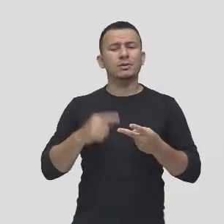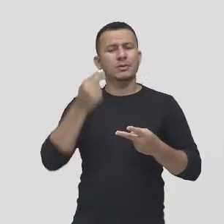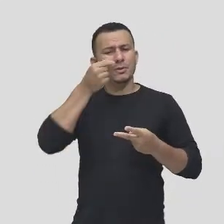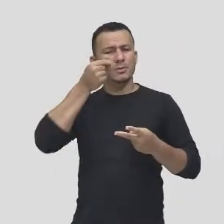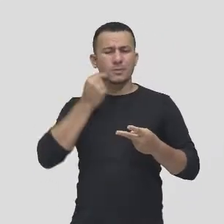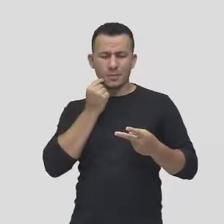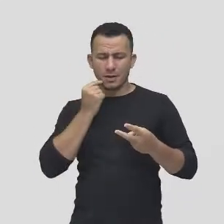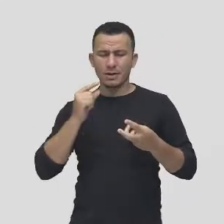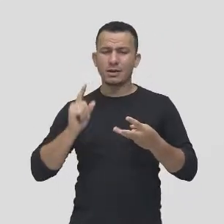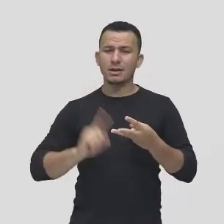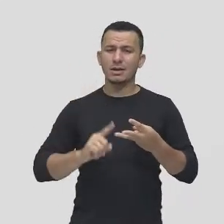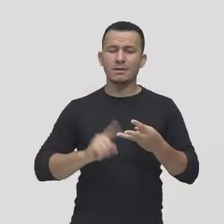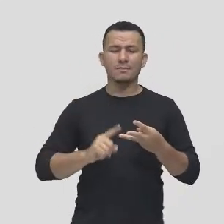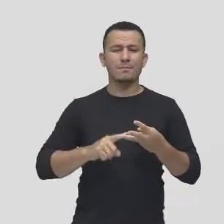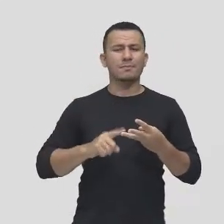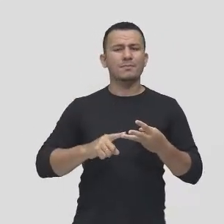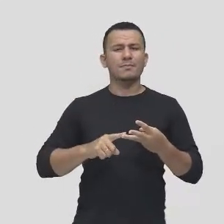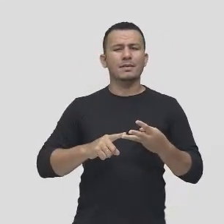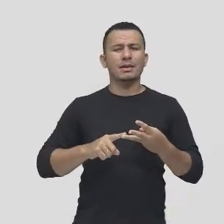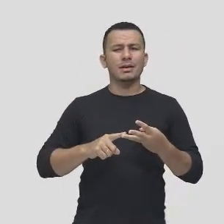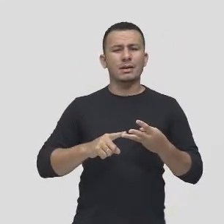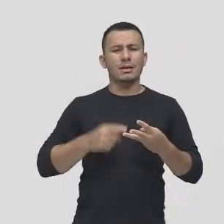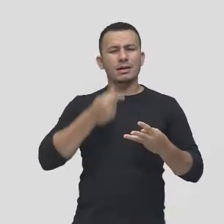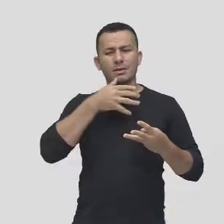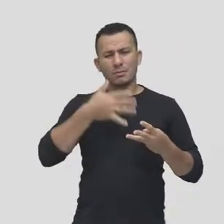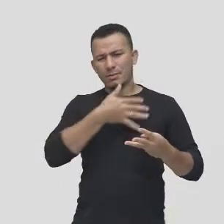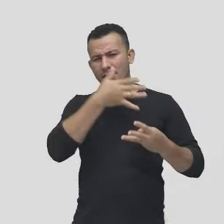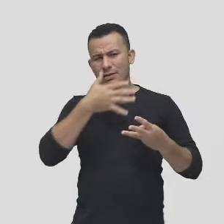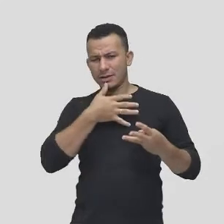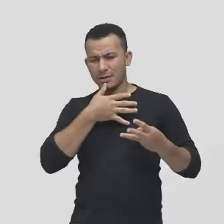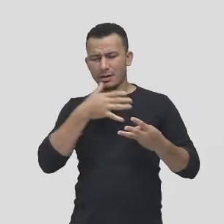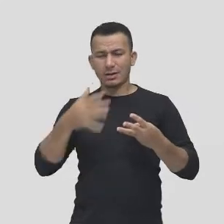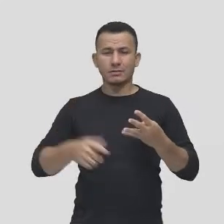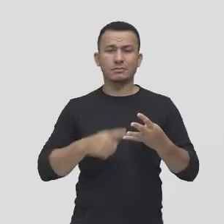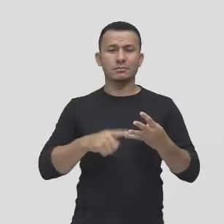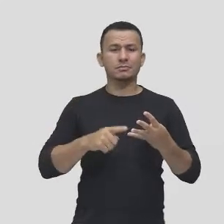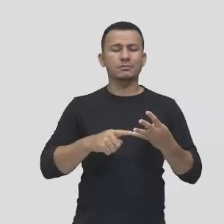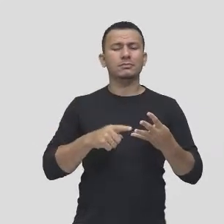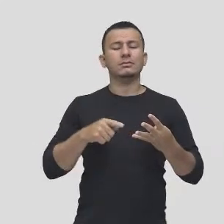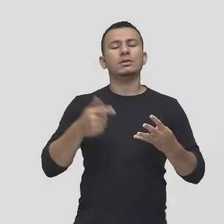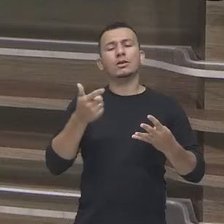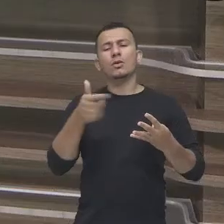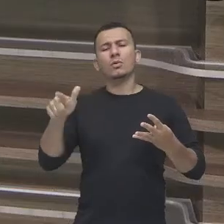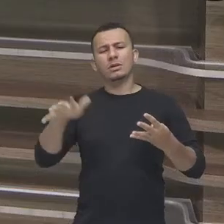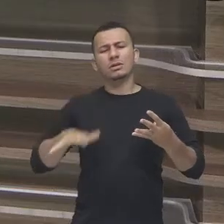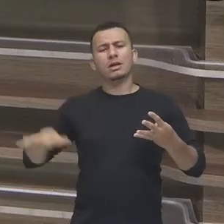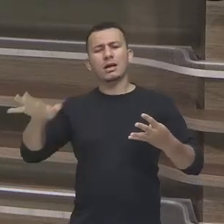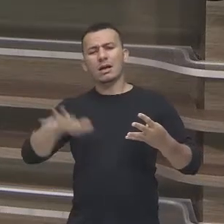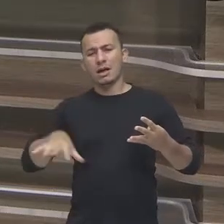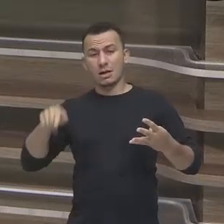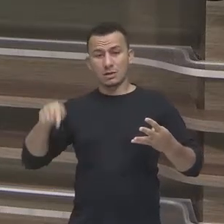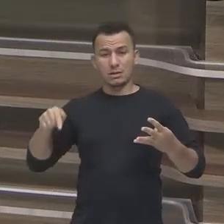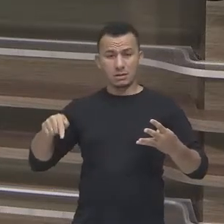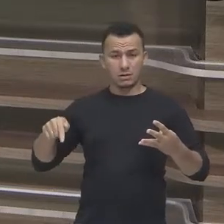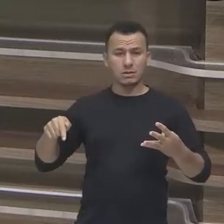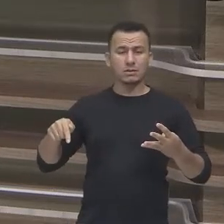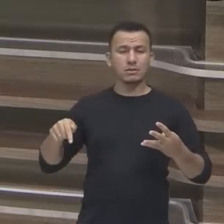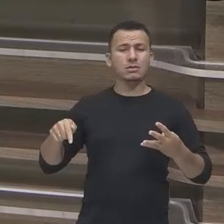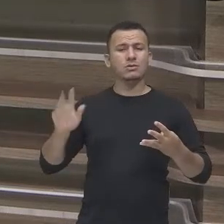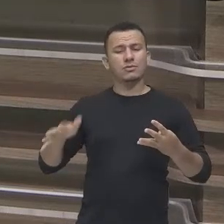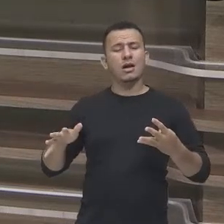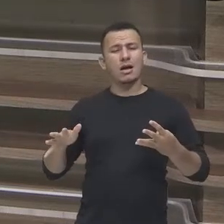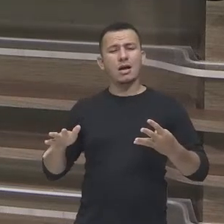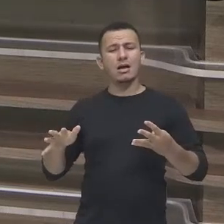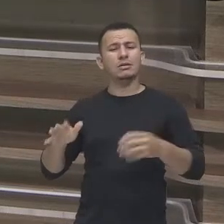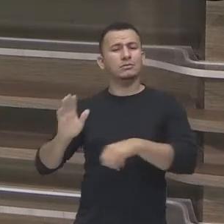República Tcheca, a Tchecoslováquia, na verdade, né? Outras áreas acabaram se tornando, voltando a